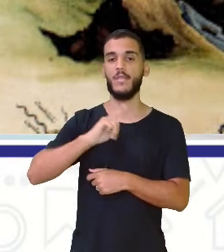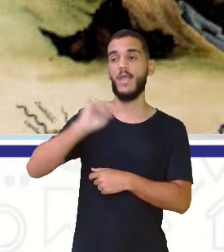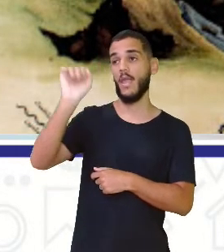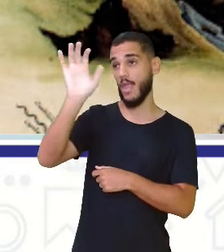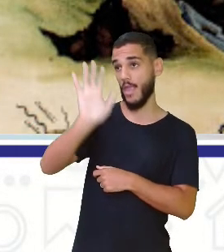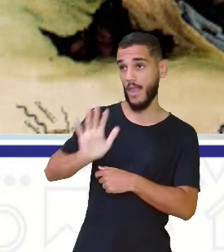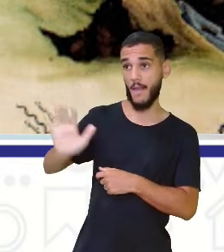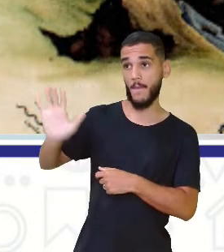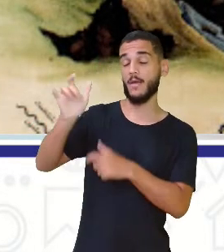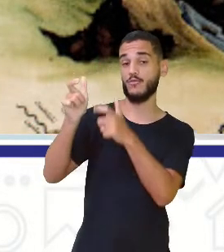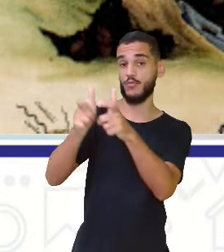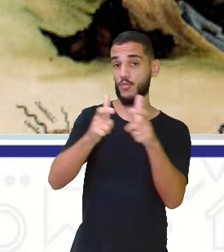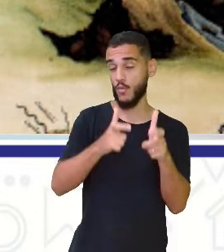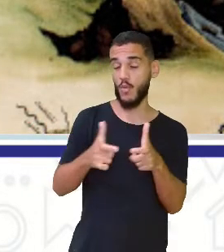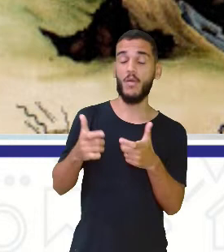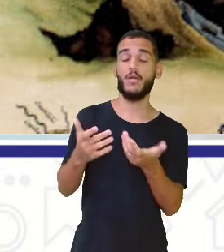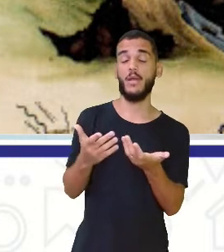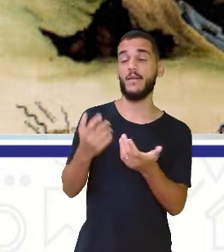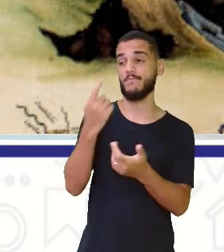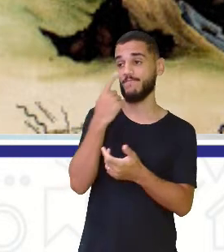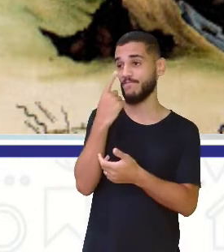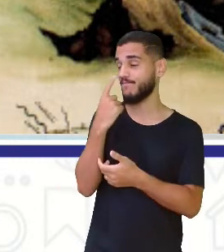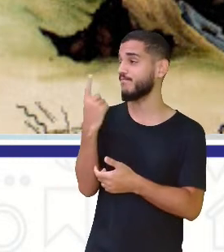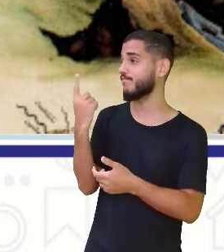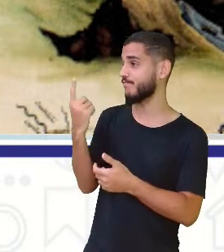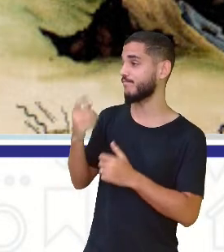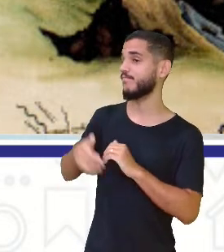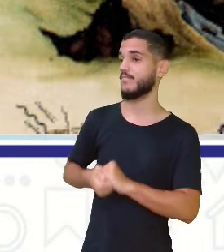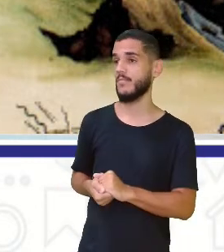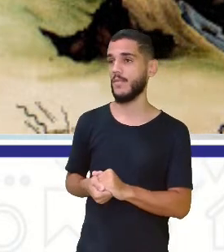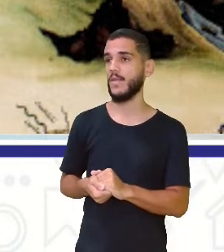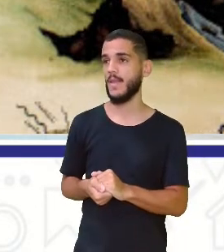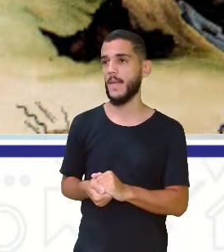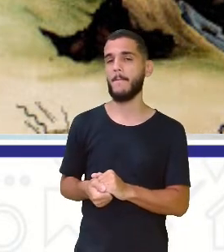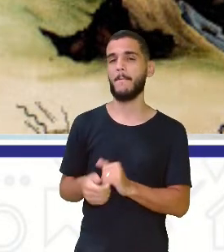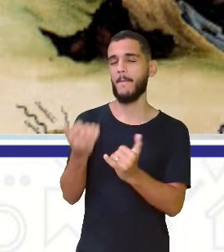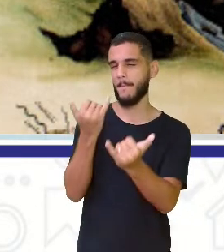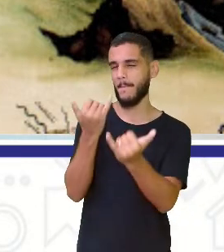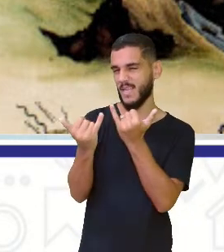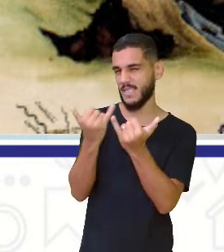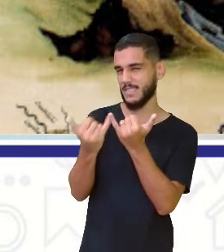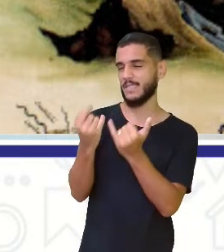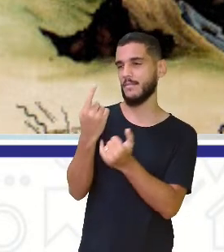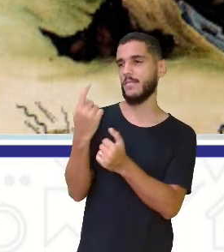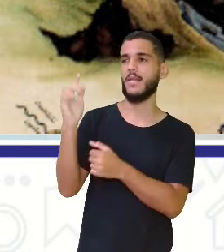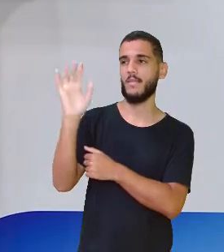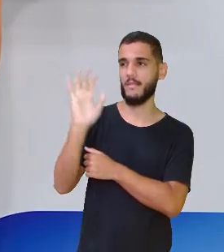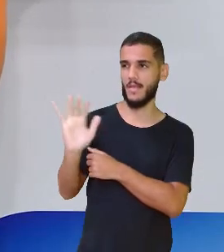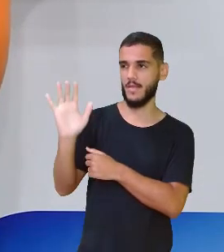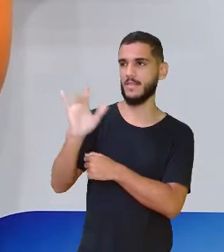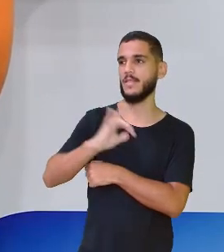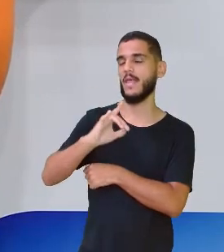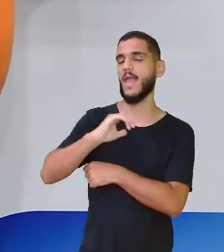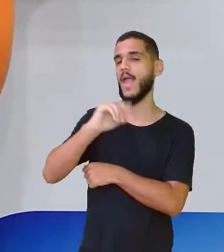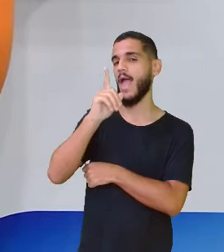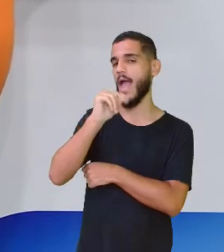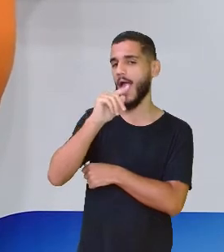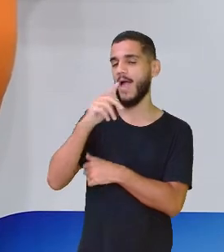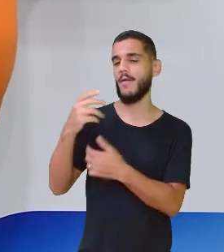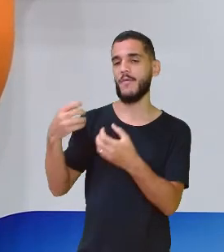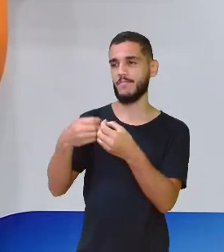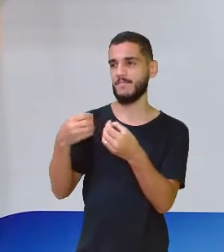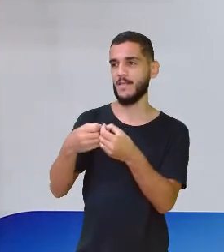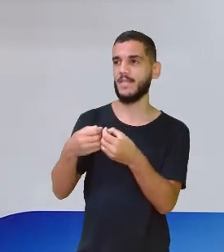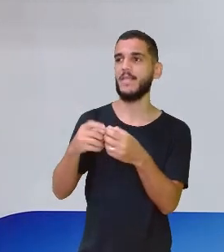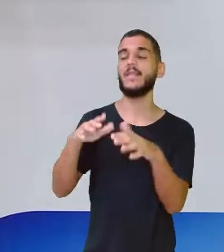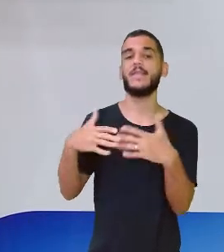um engenho. Um engenho muito provavelmente, né, parecido com aquele da primeira imagem aqui, ó. Estão vendo a fonte de água aqui?